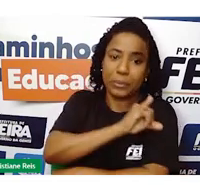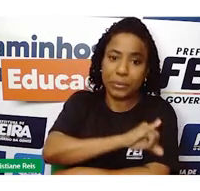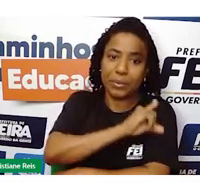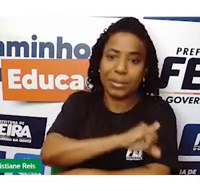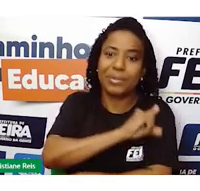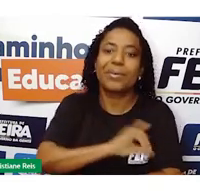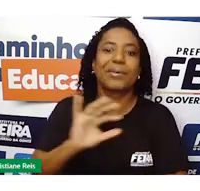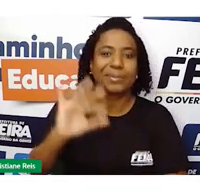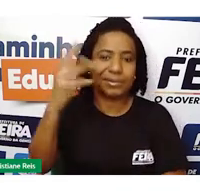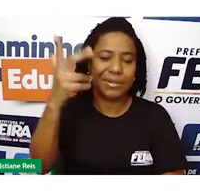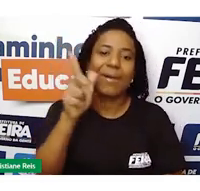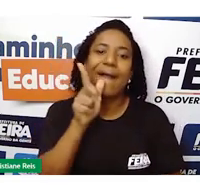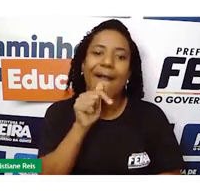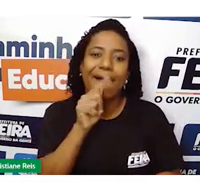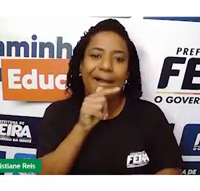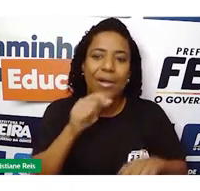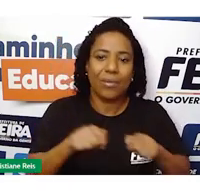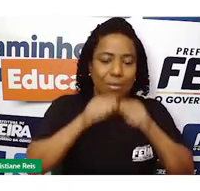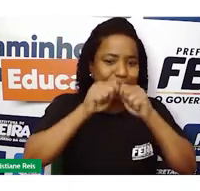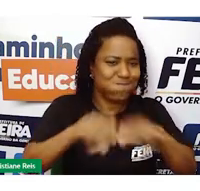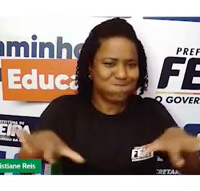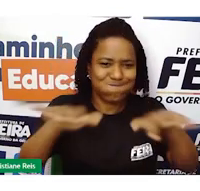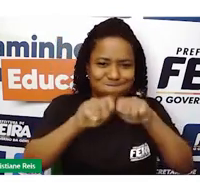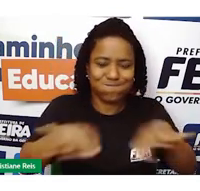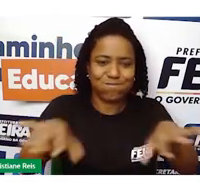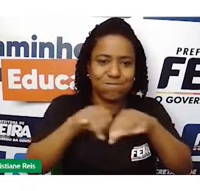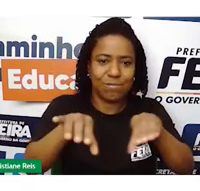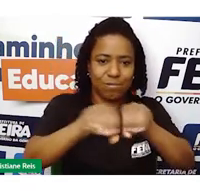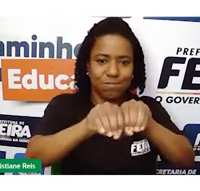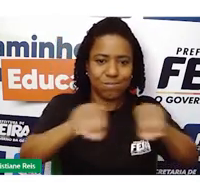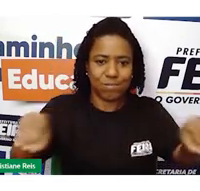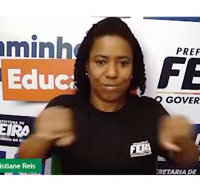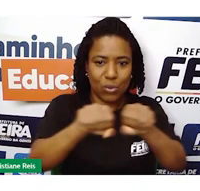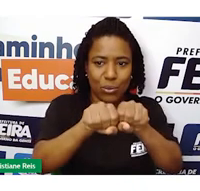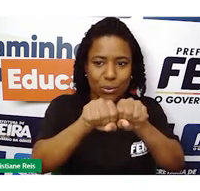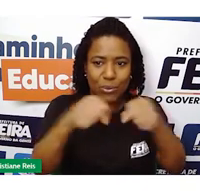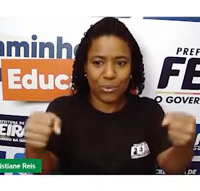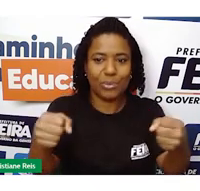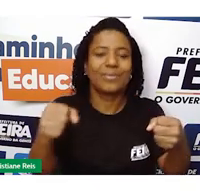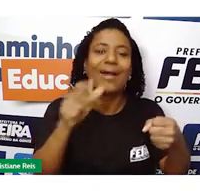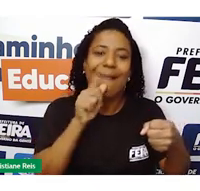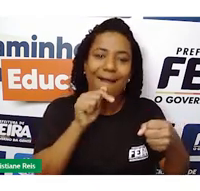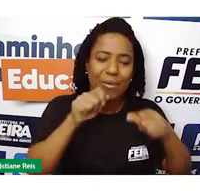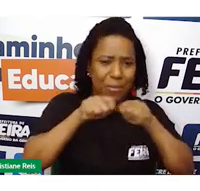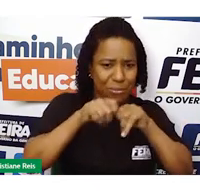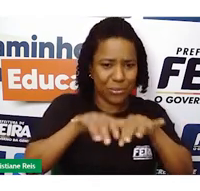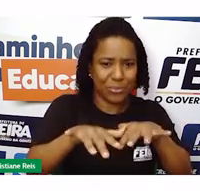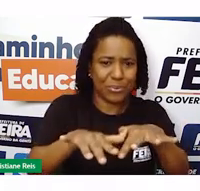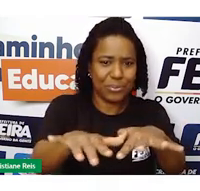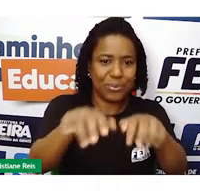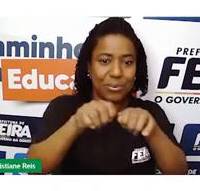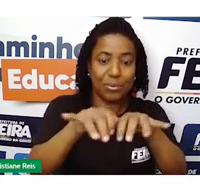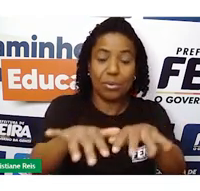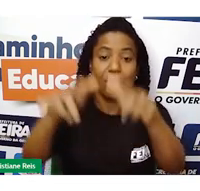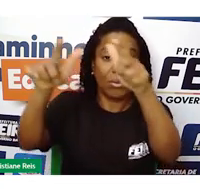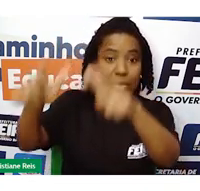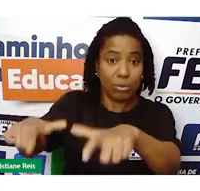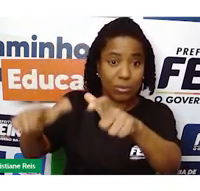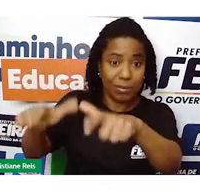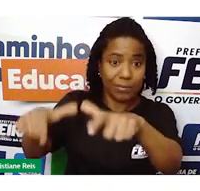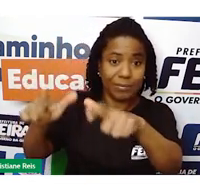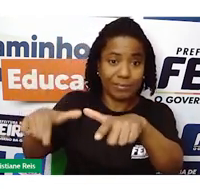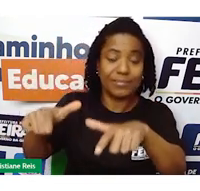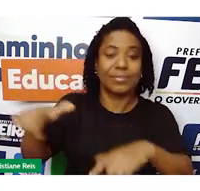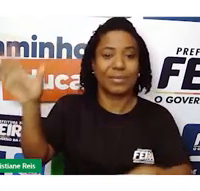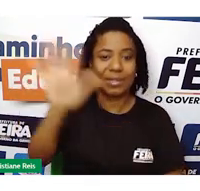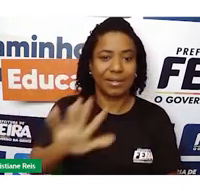adutora, muita água jorrava desse buraco, que fica no meio de um canteiro de obra, num bairro na zona norte da capital.